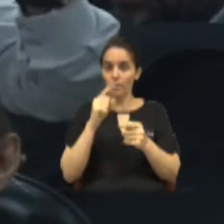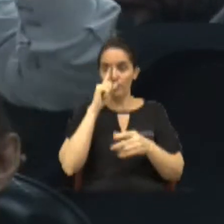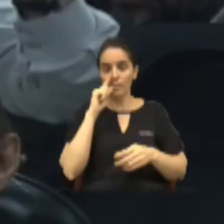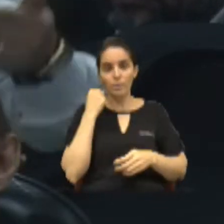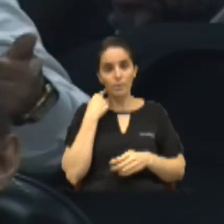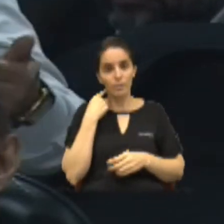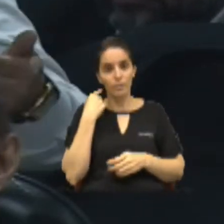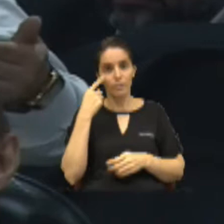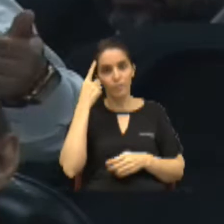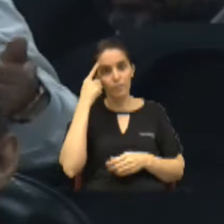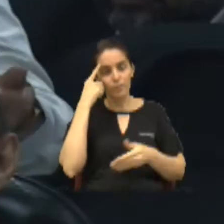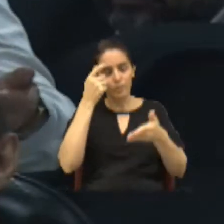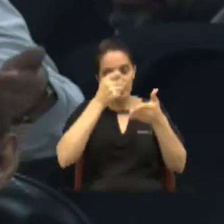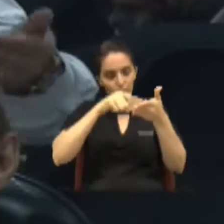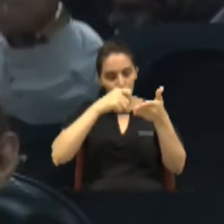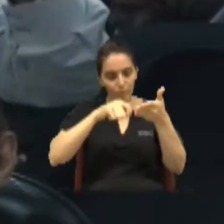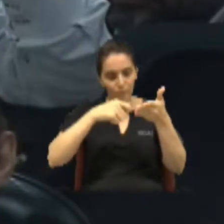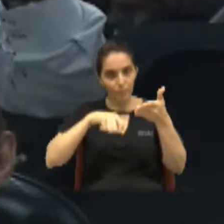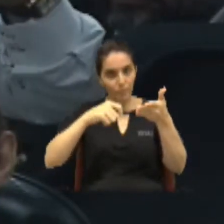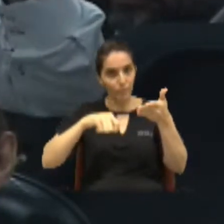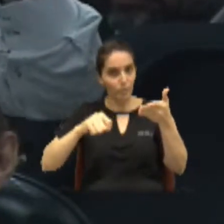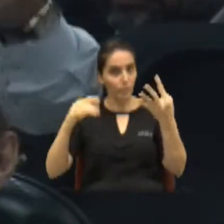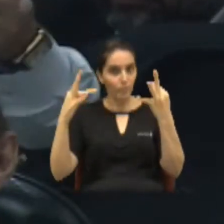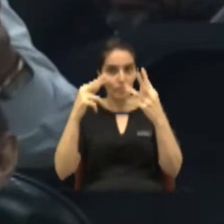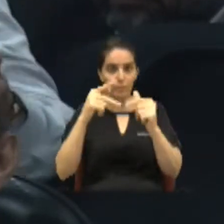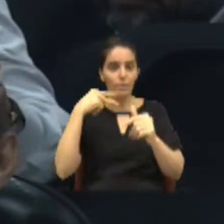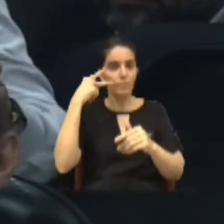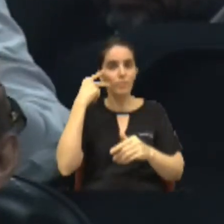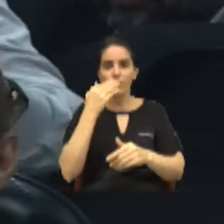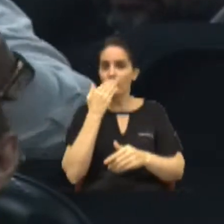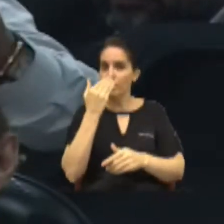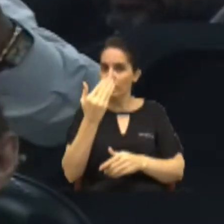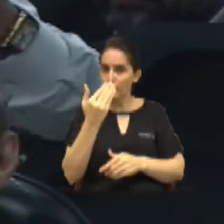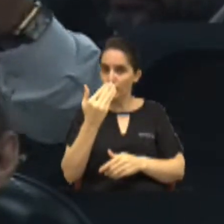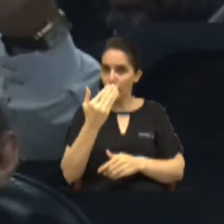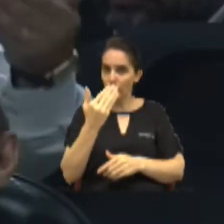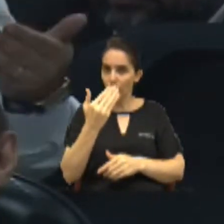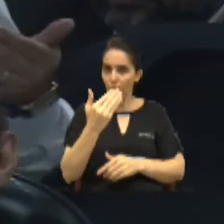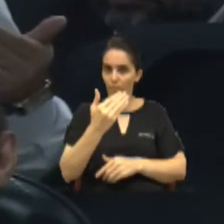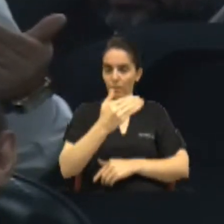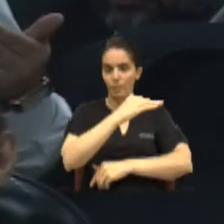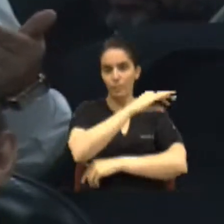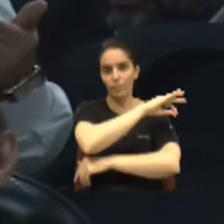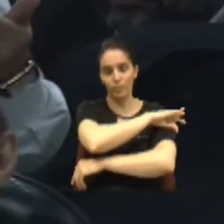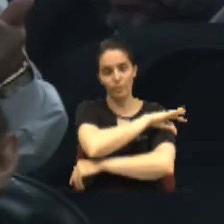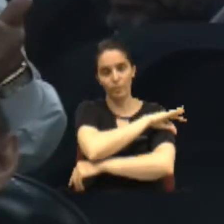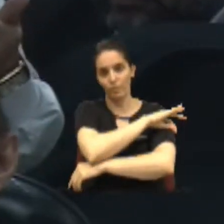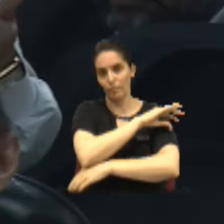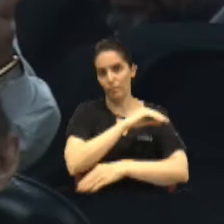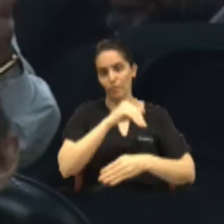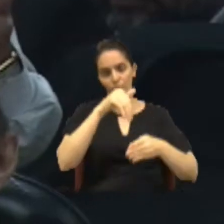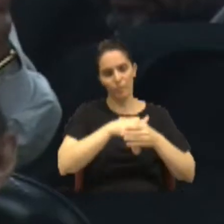um baixo-assinado para que todos os vereadores peçam ao prefeito, porque ali não é voto de ninguém.